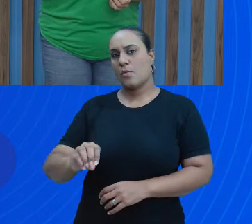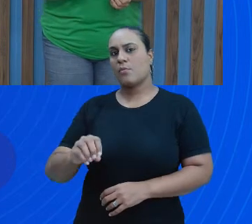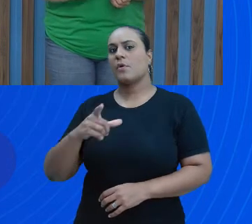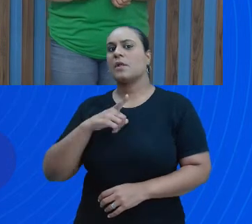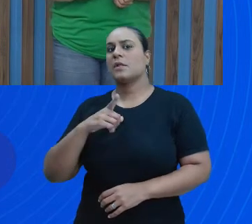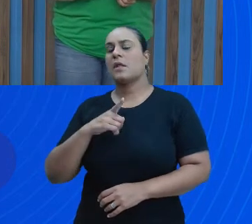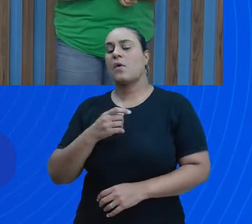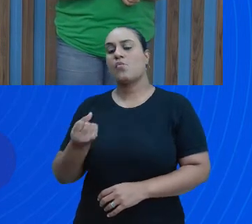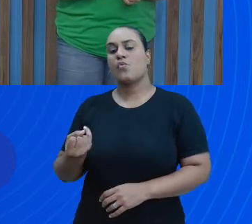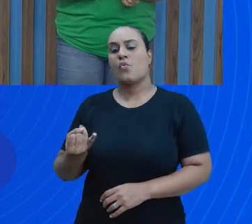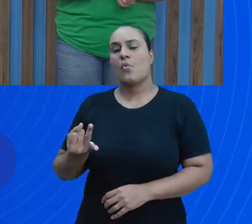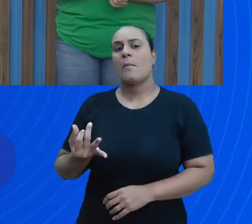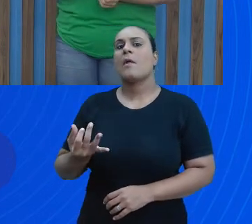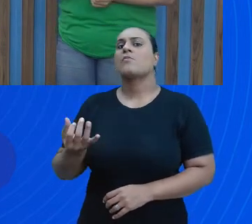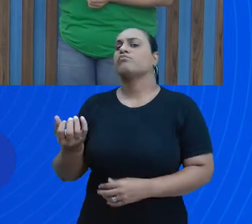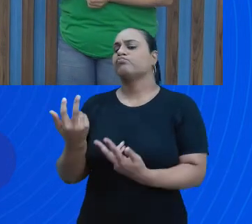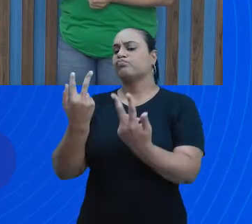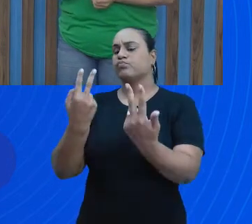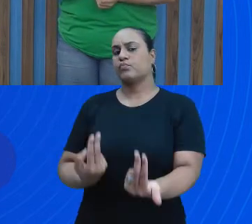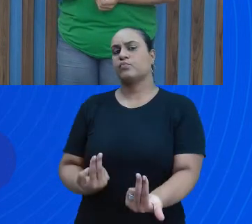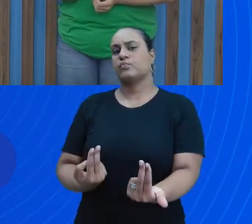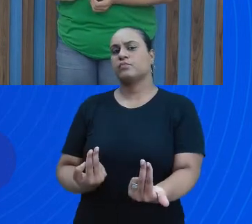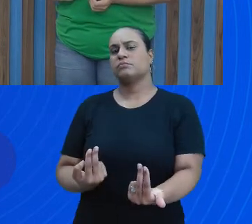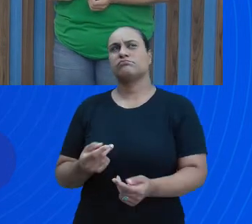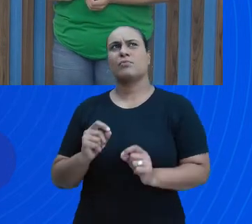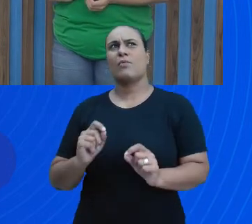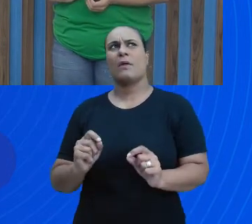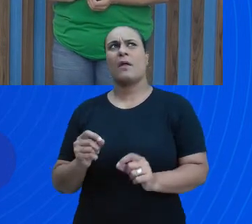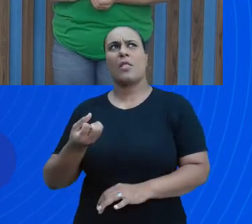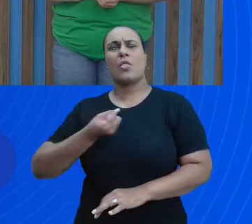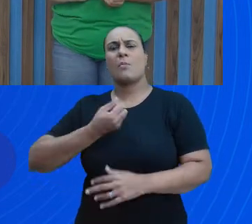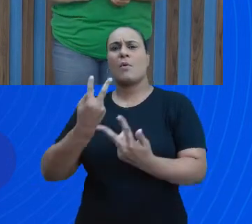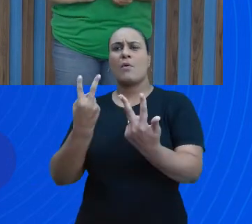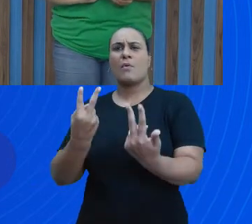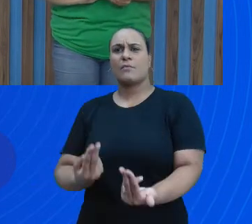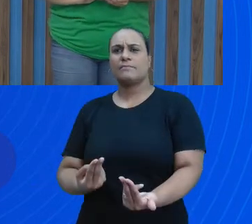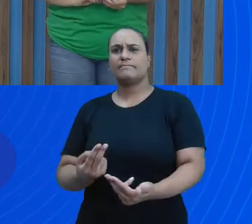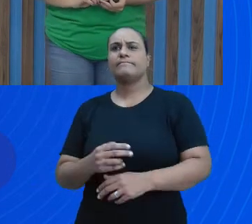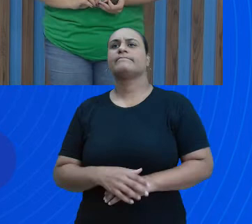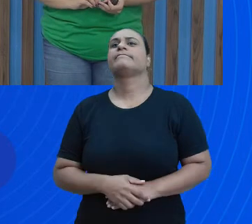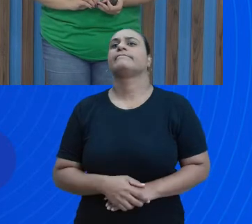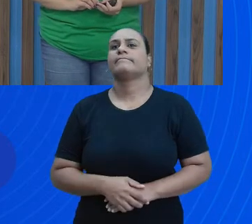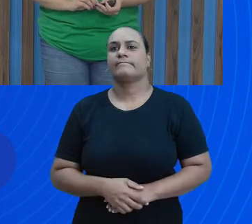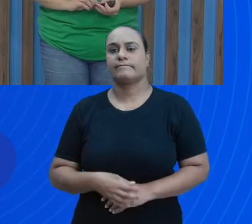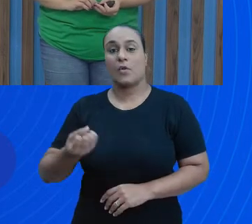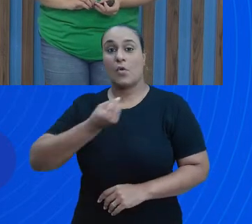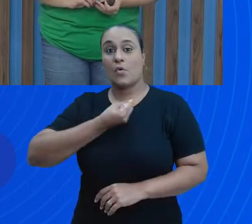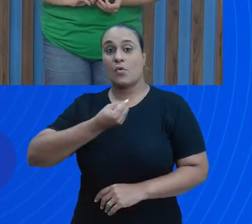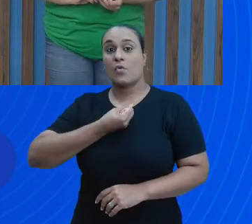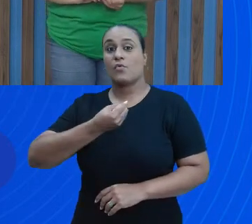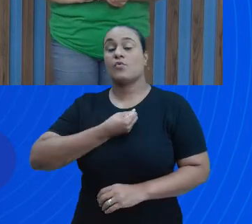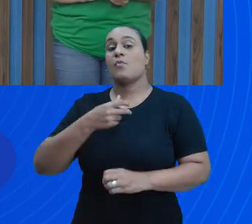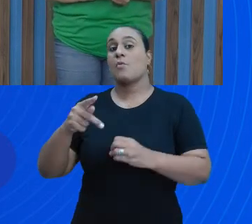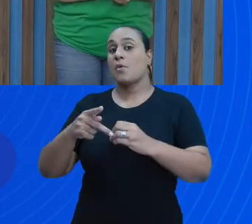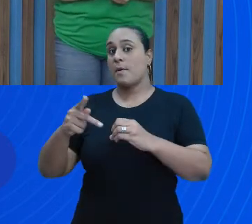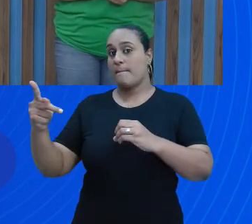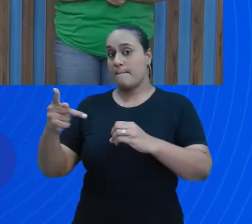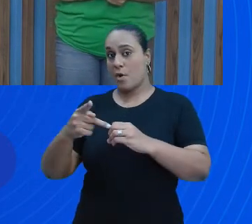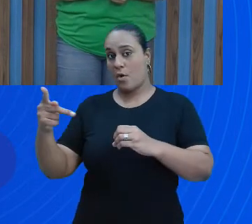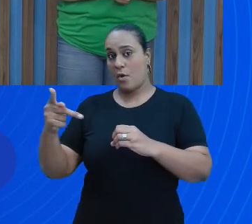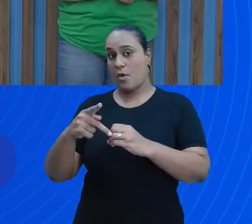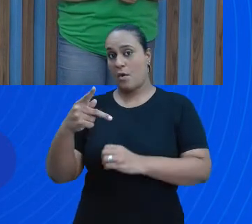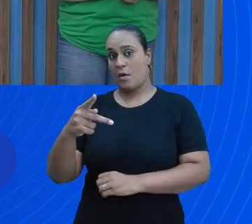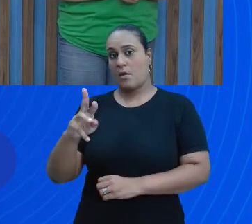mesmo número atômico, tá bom? Então, o que é mesmo número atômico, professora? É o número de prótons, lembra